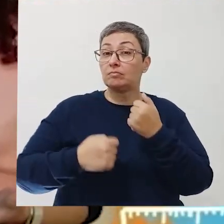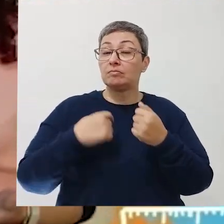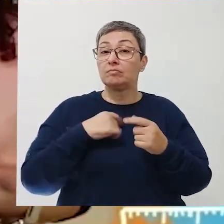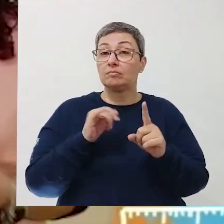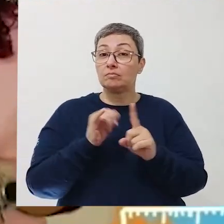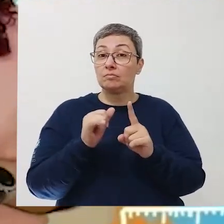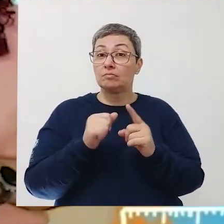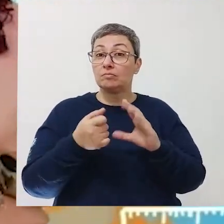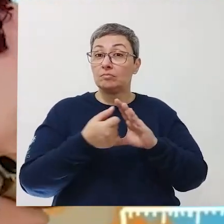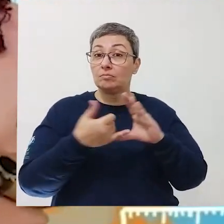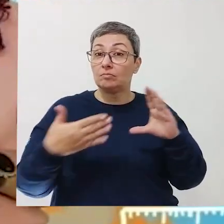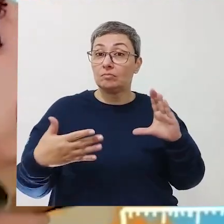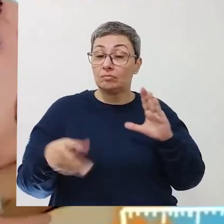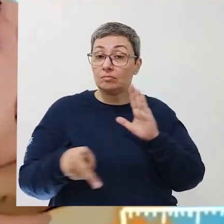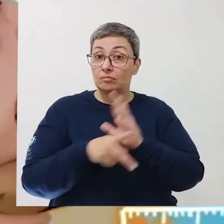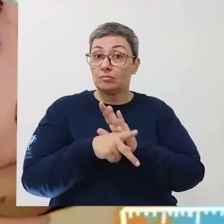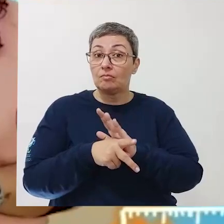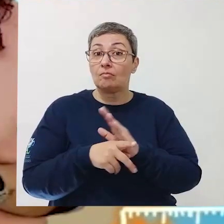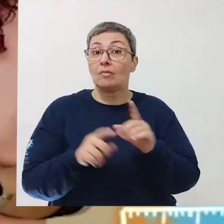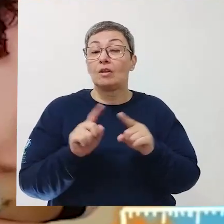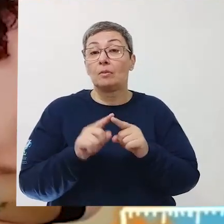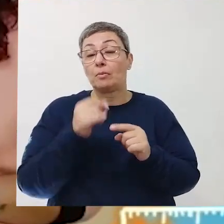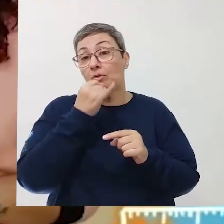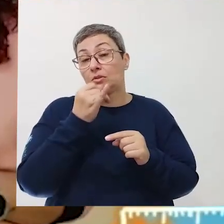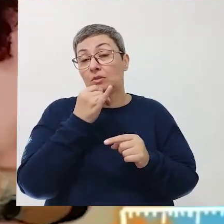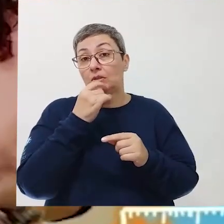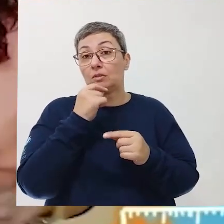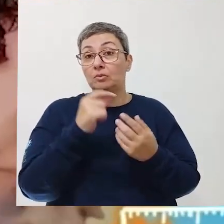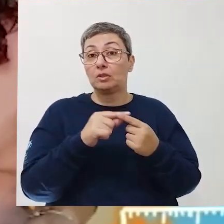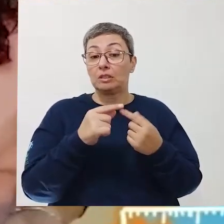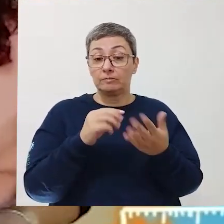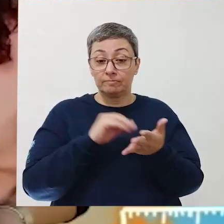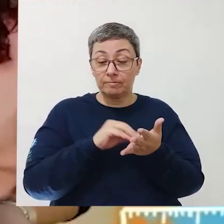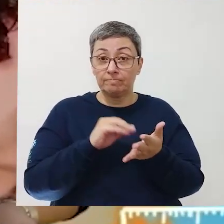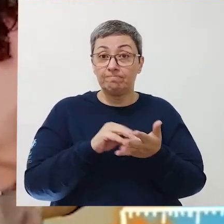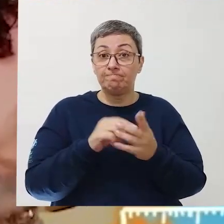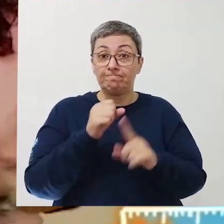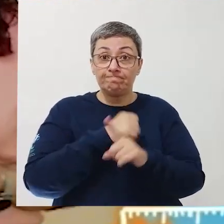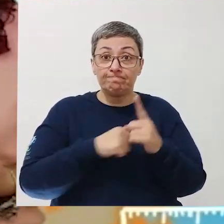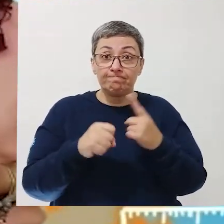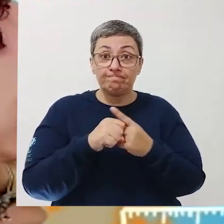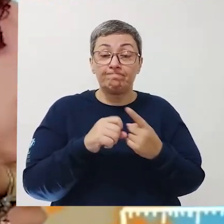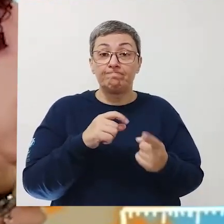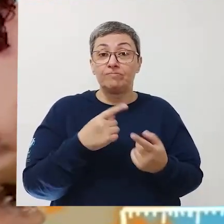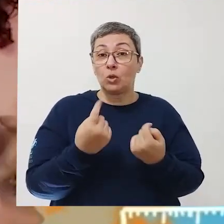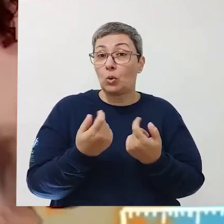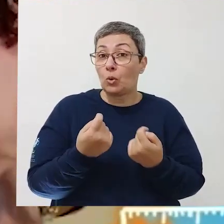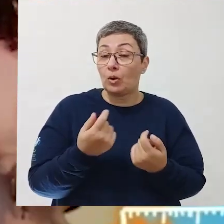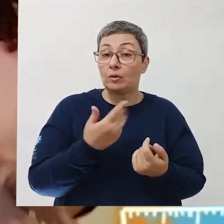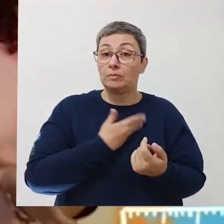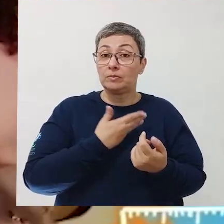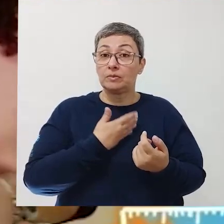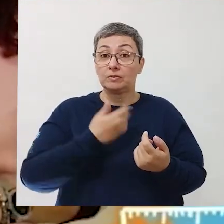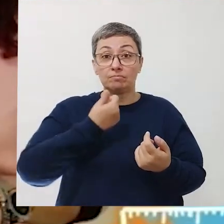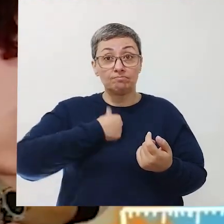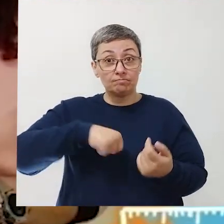assunto Como Cobra Kai Riverdale 13 Reasons Why Glee O filme